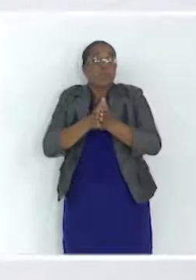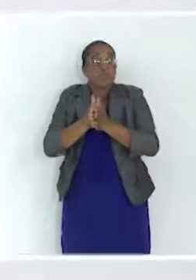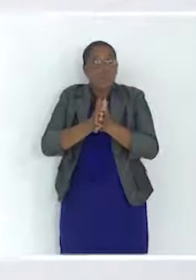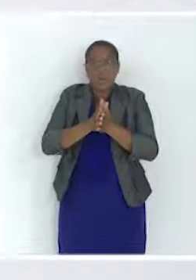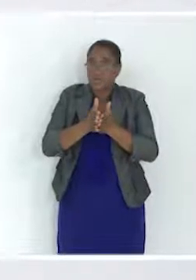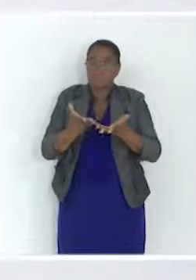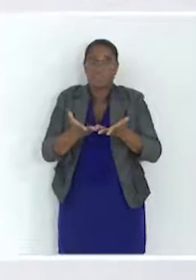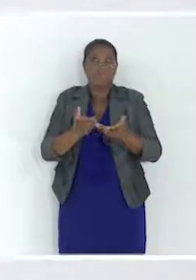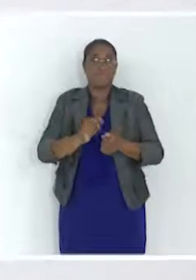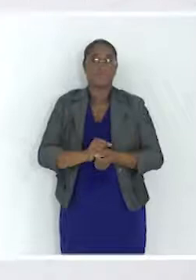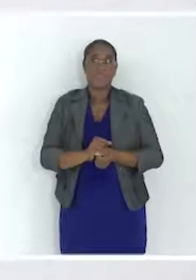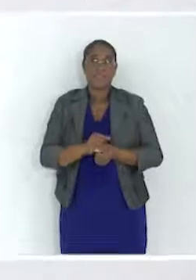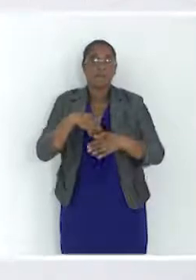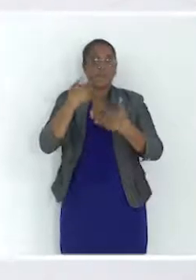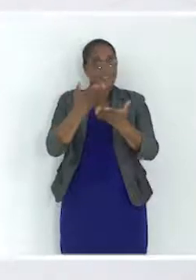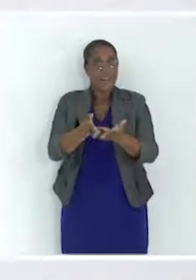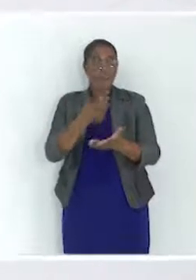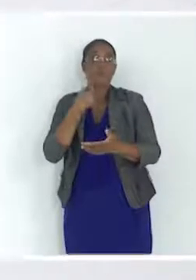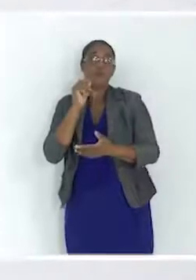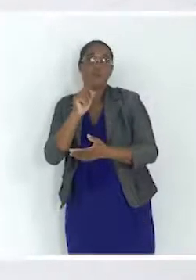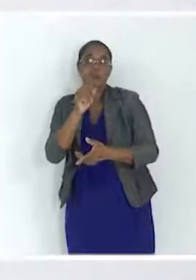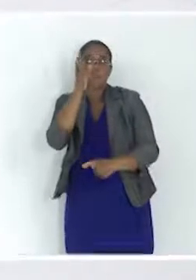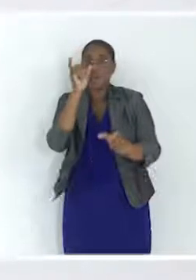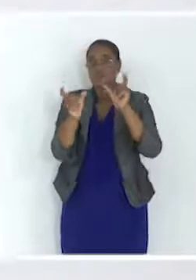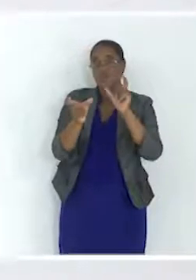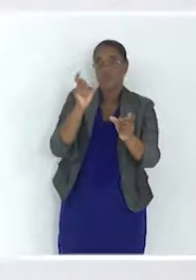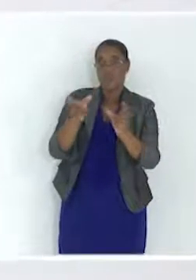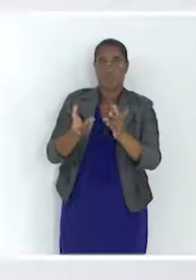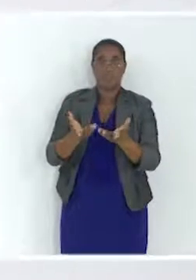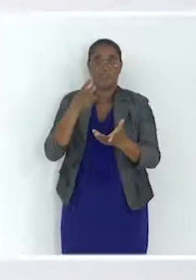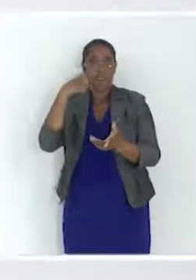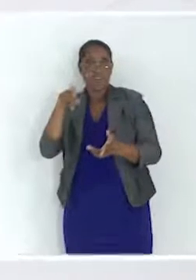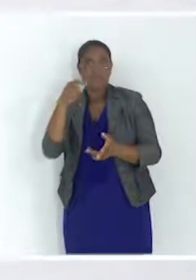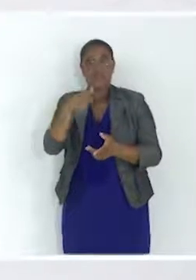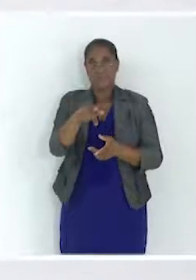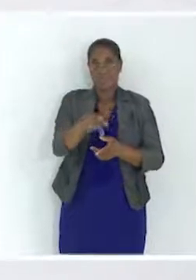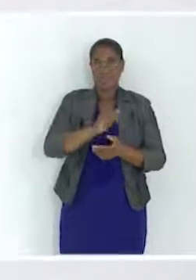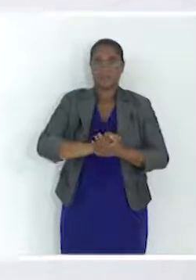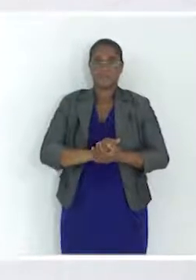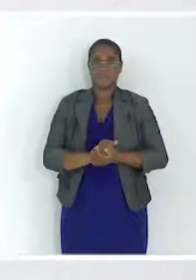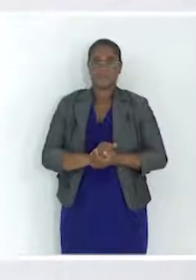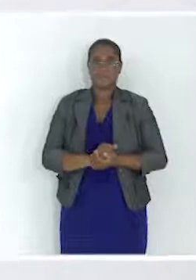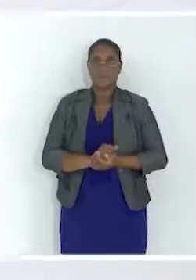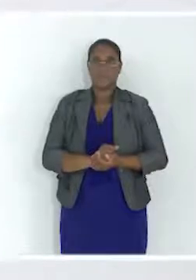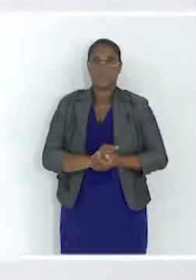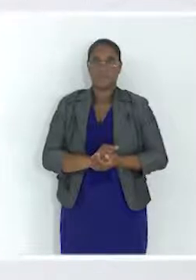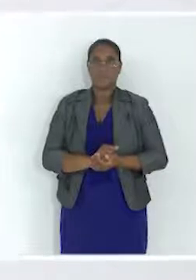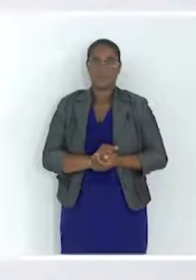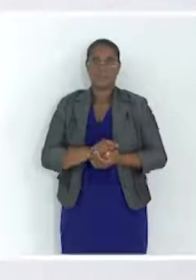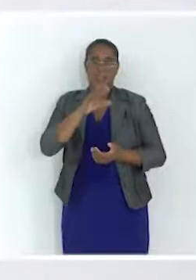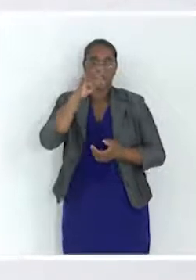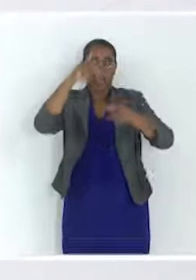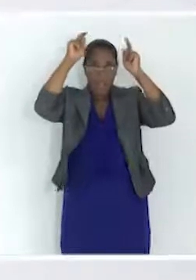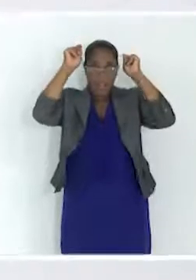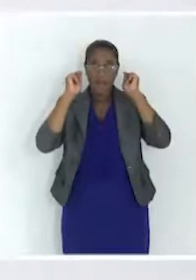nome às pessoas. Vejam, temos ali. Amílcar Cabral, Cesária